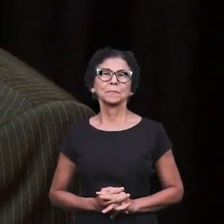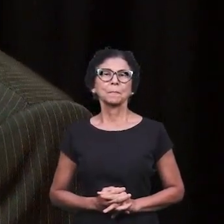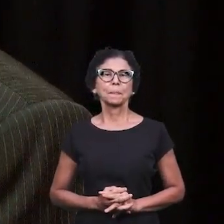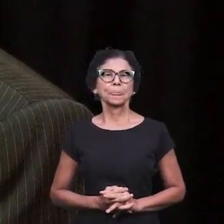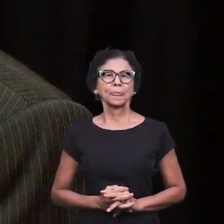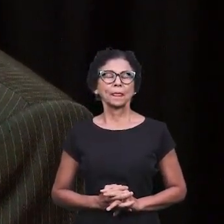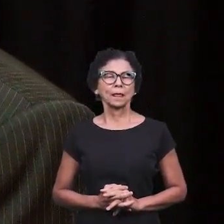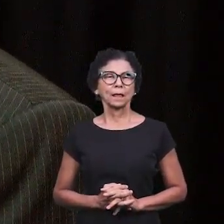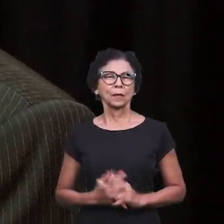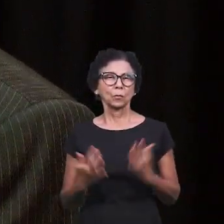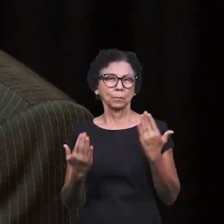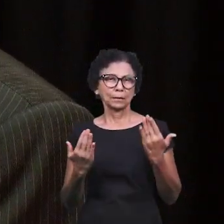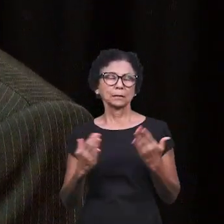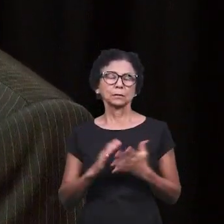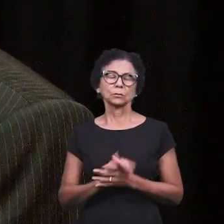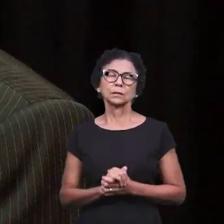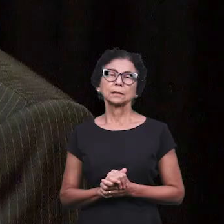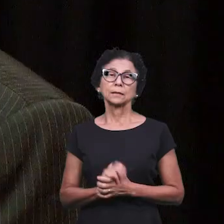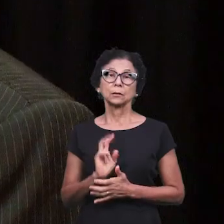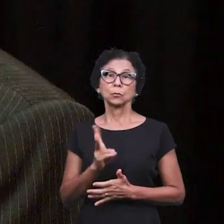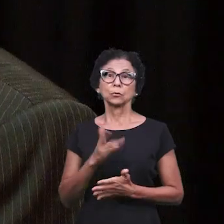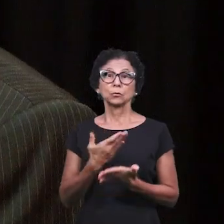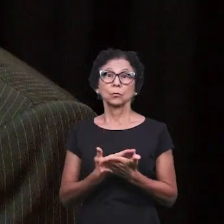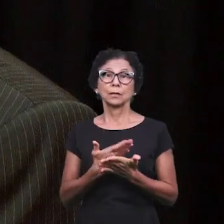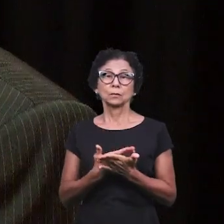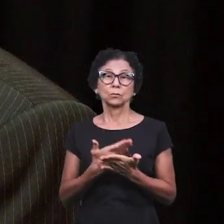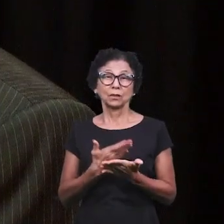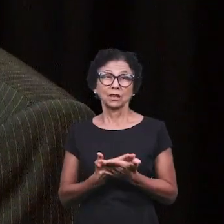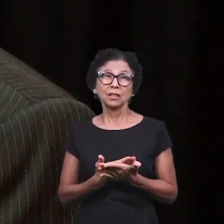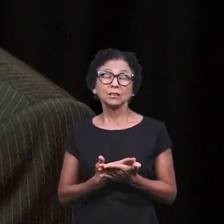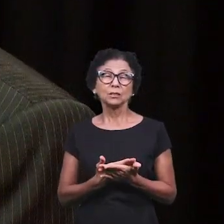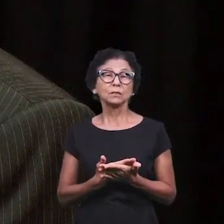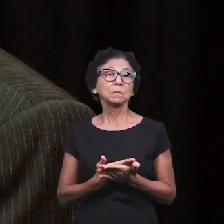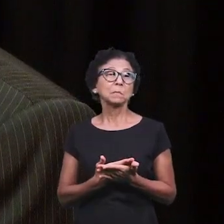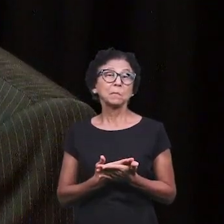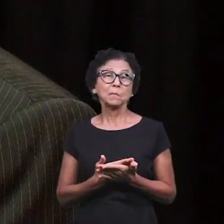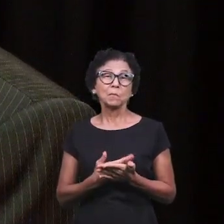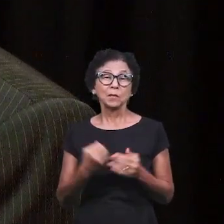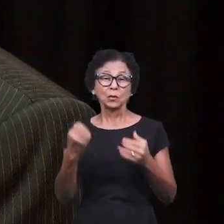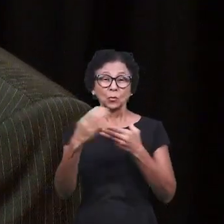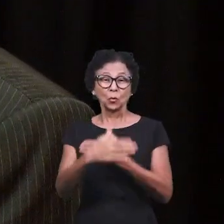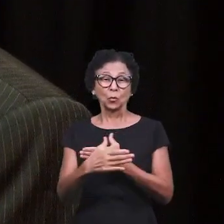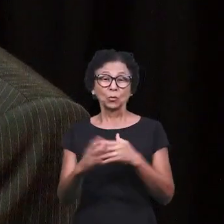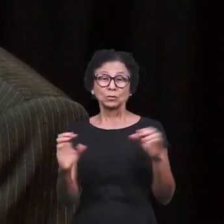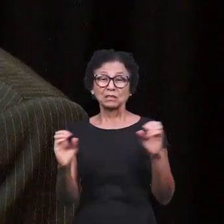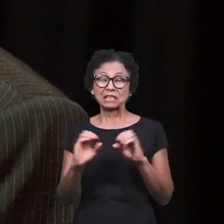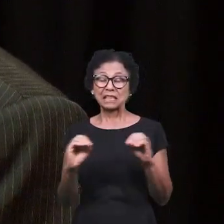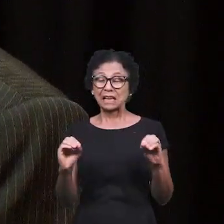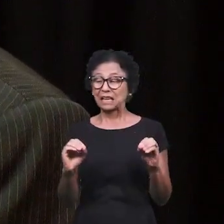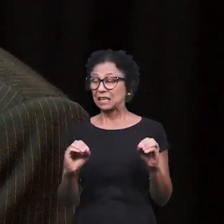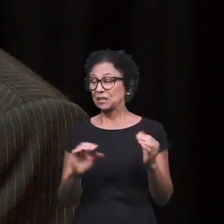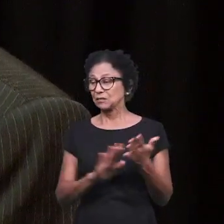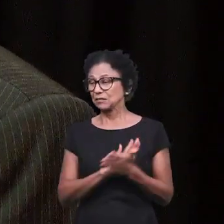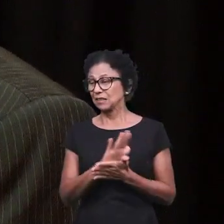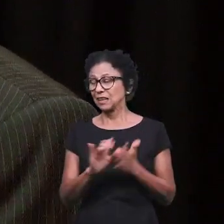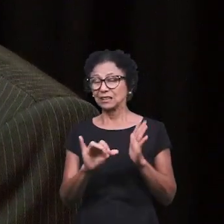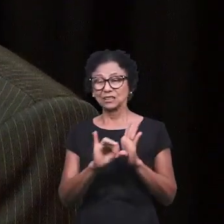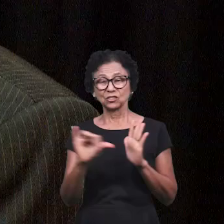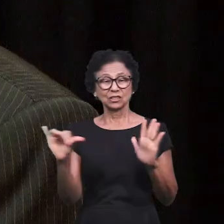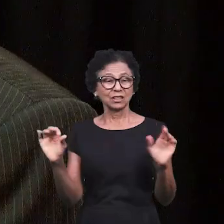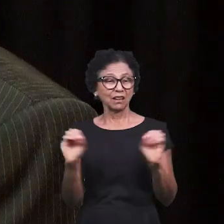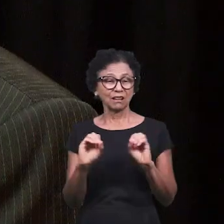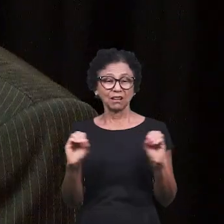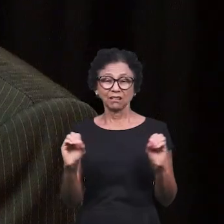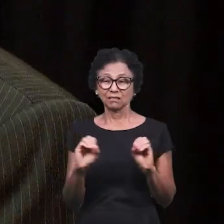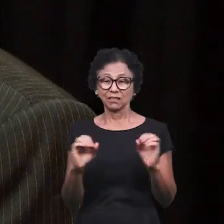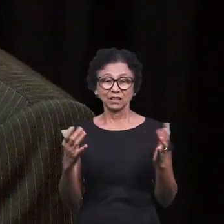Manter estudando não foi assim uma experiência fácil, mas segundo lá os modais de estudos lá que eu